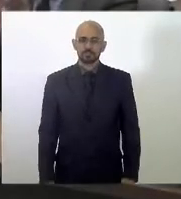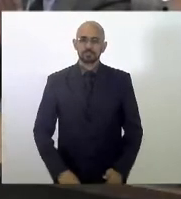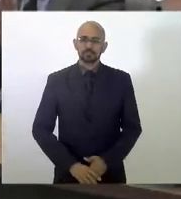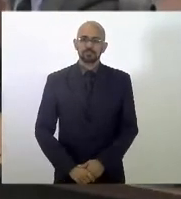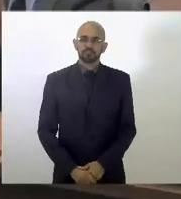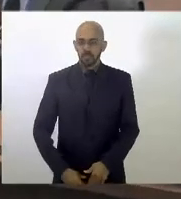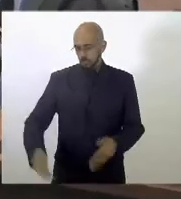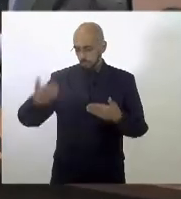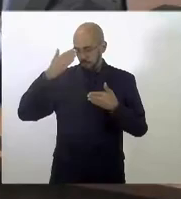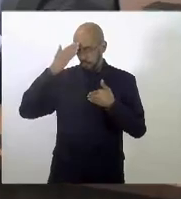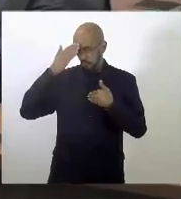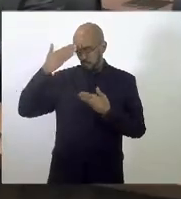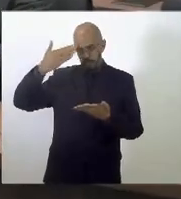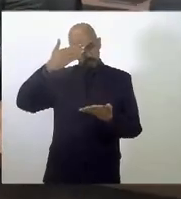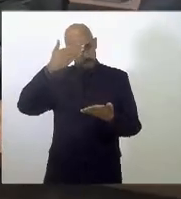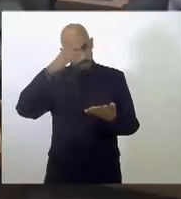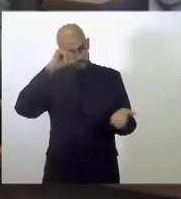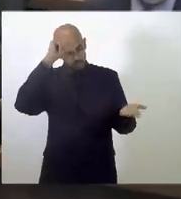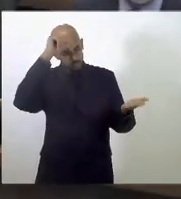Obrigado, governador.